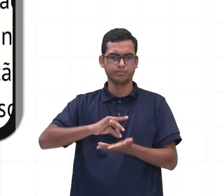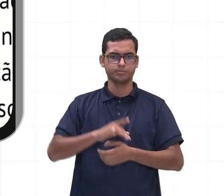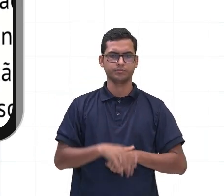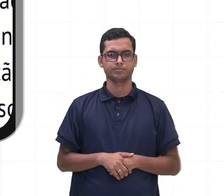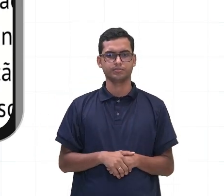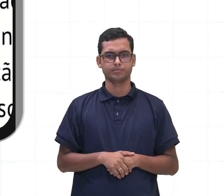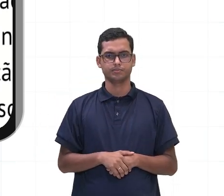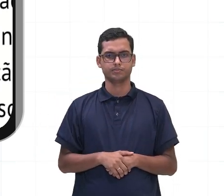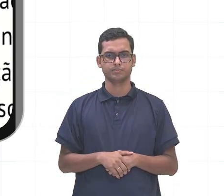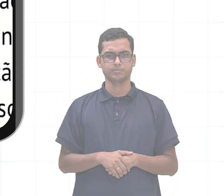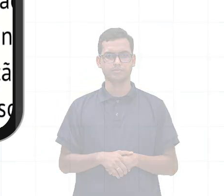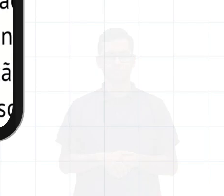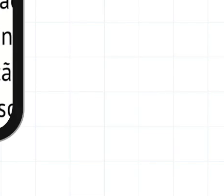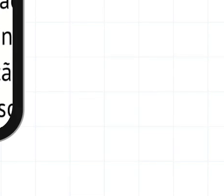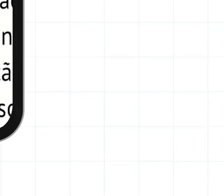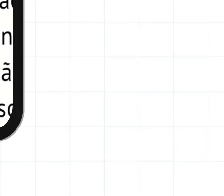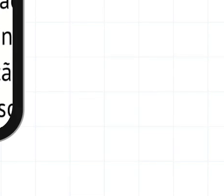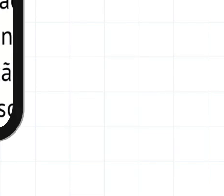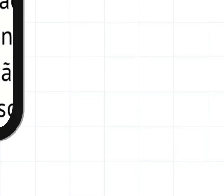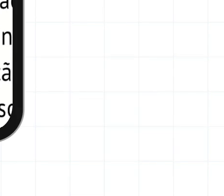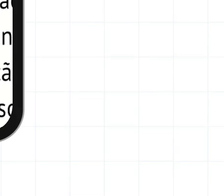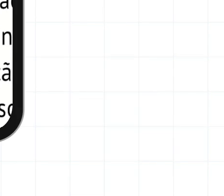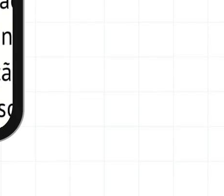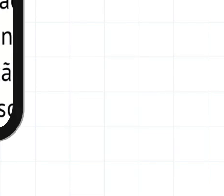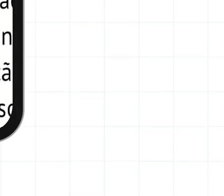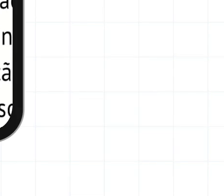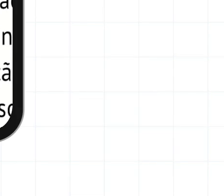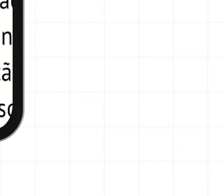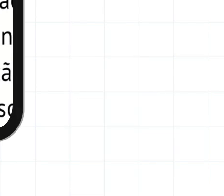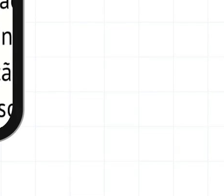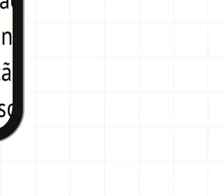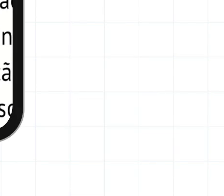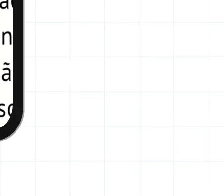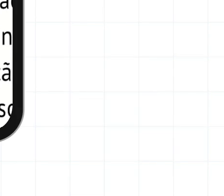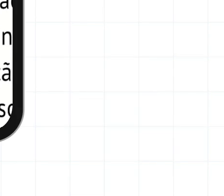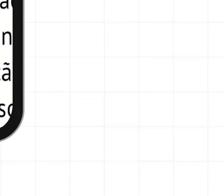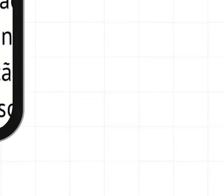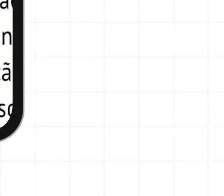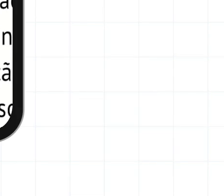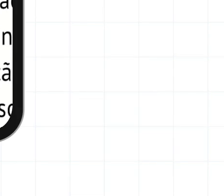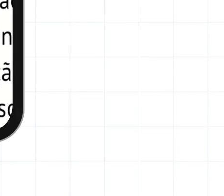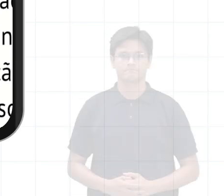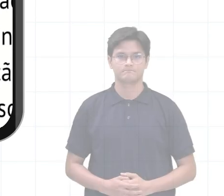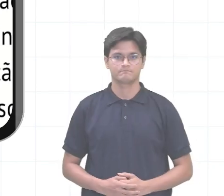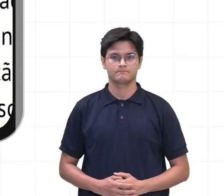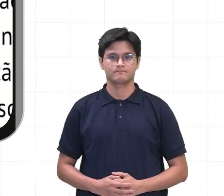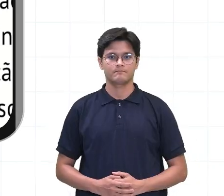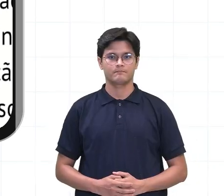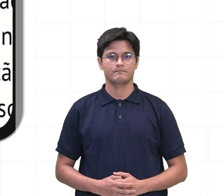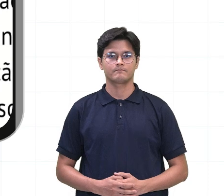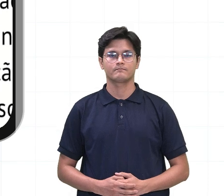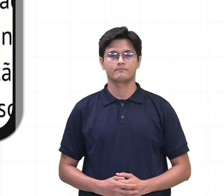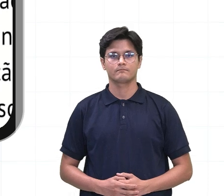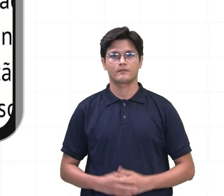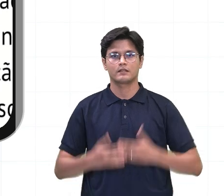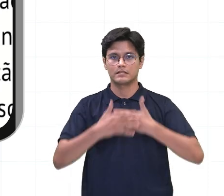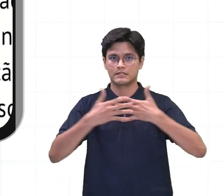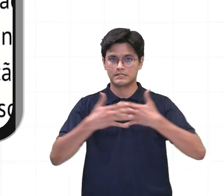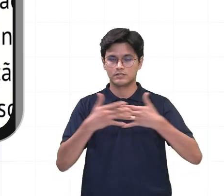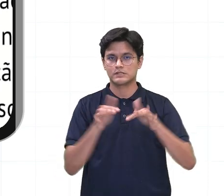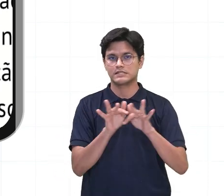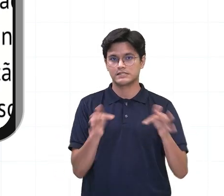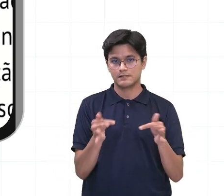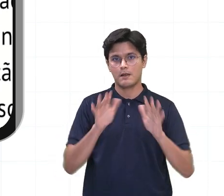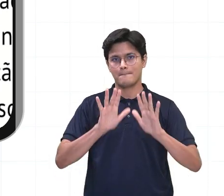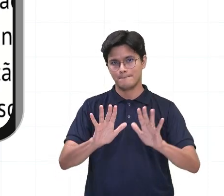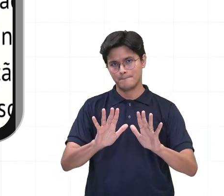ele não é estratificado, por isso que tem esse nome pseudo. Ele é somente um tecido simples, mas que ele aparenta ser estratificado. Quando eu